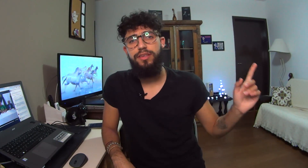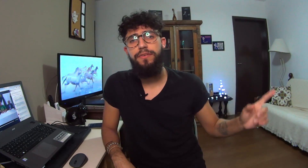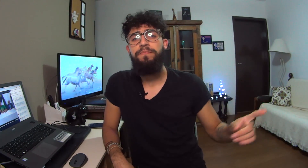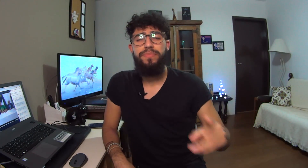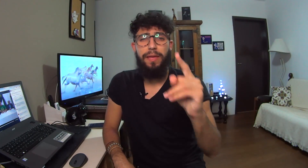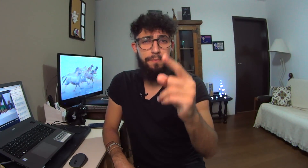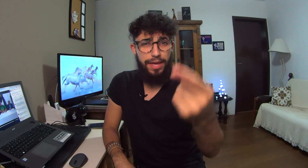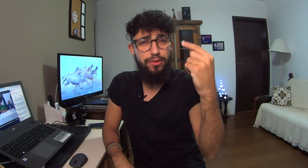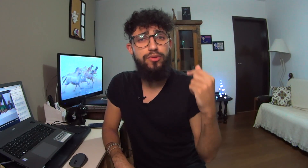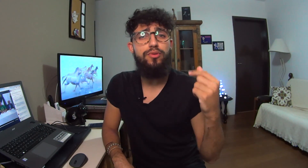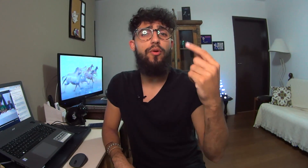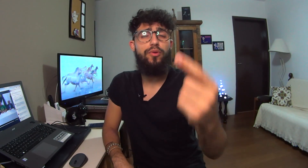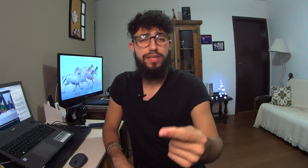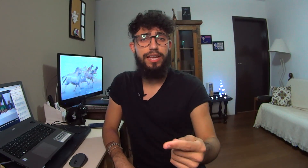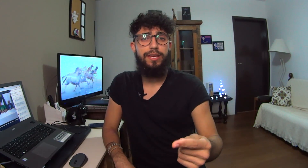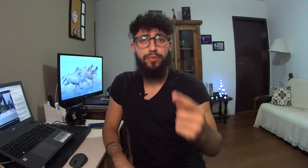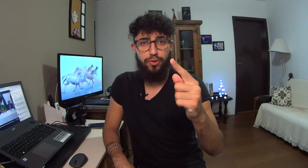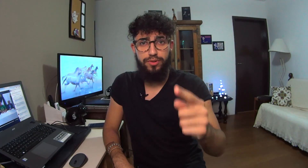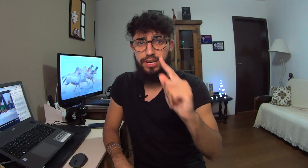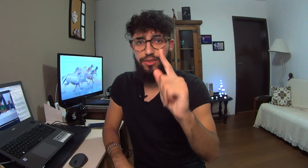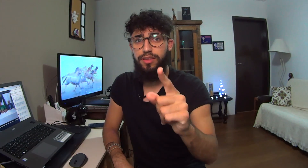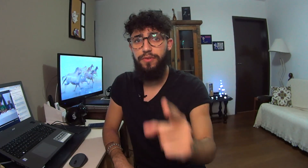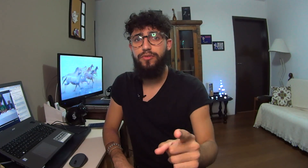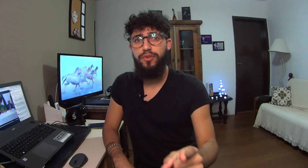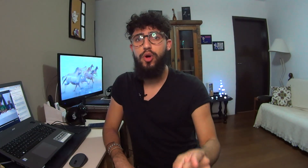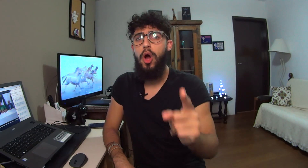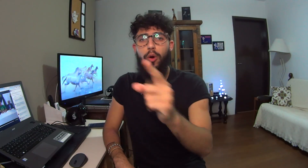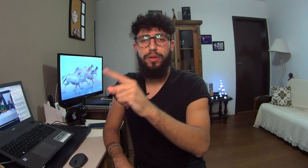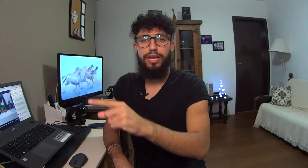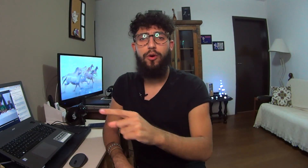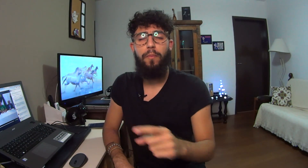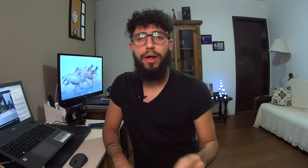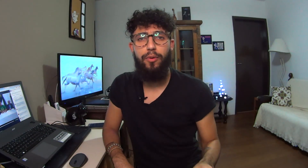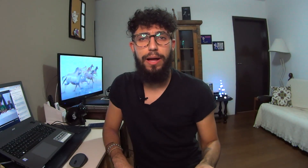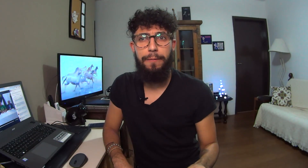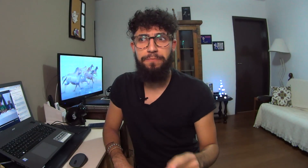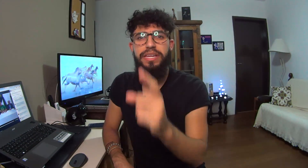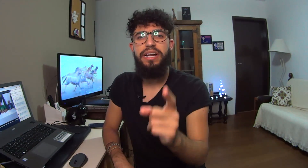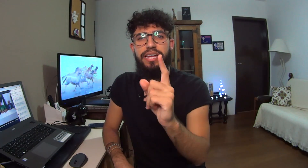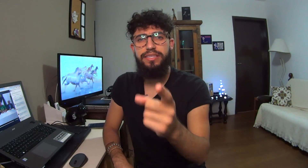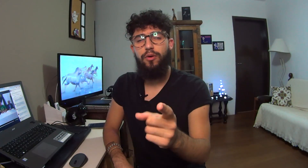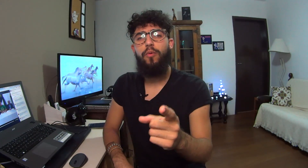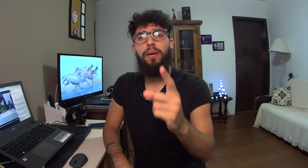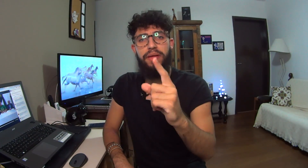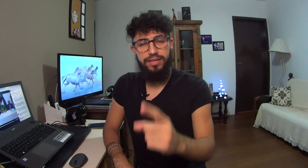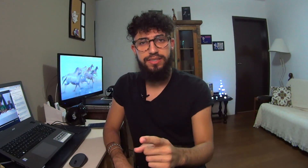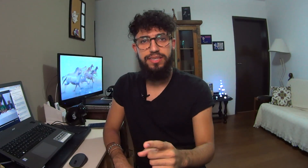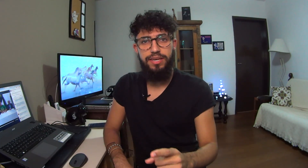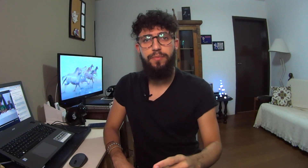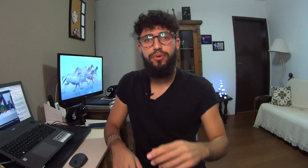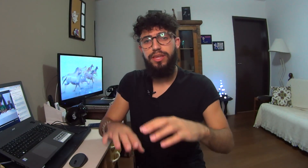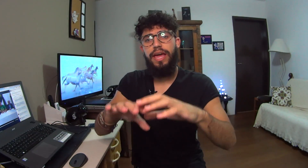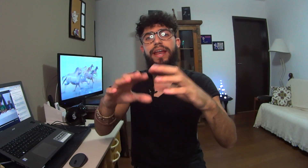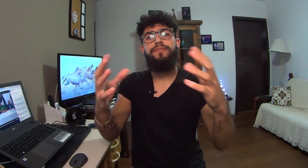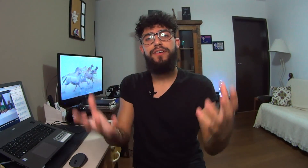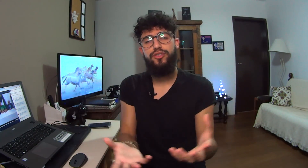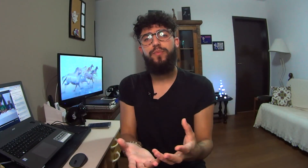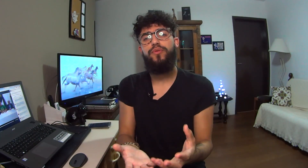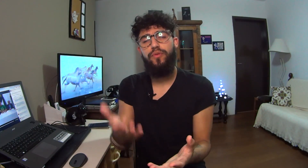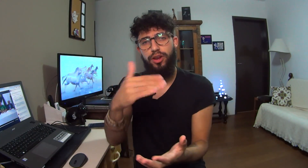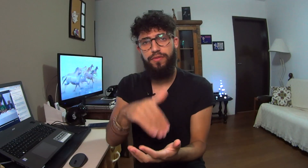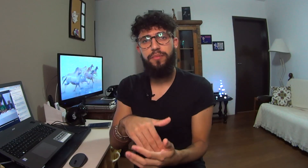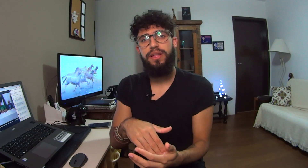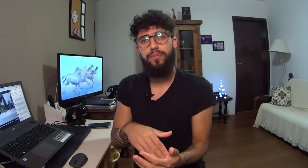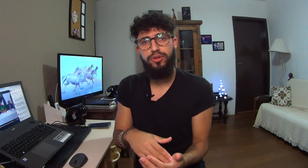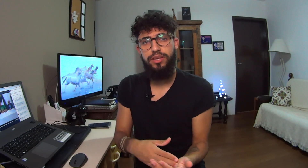aqui, inclusive tem menos do que eu gostaria, porque eu gostaria de ter feito vídeo quando ele comparou a Miriam Leitão com uma melancia, porque era